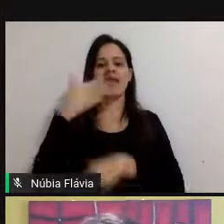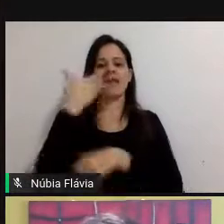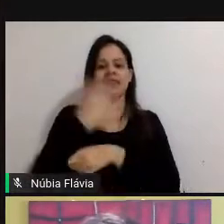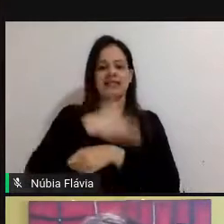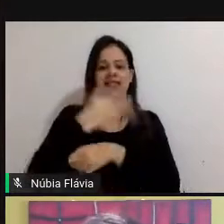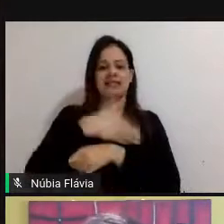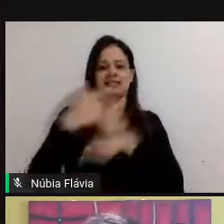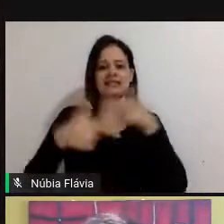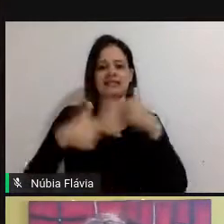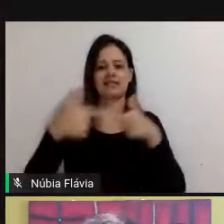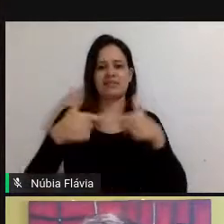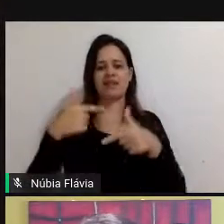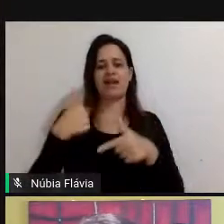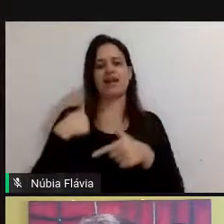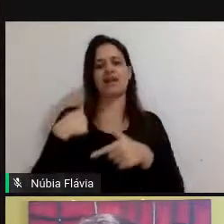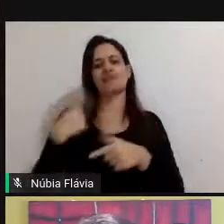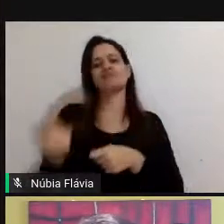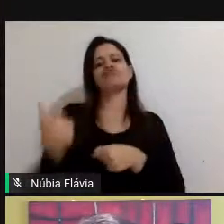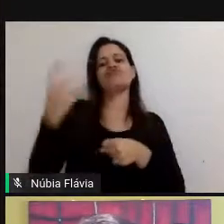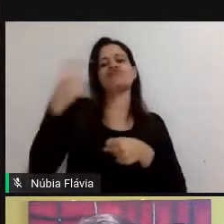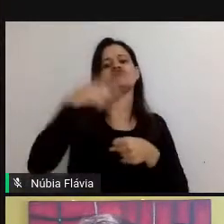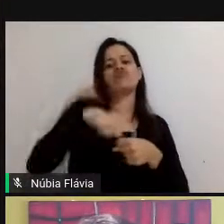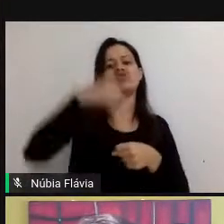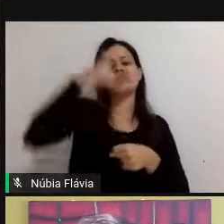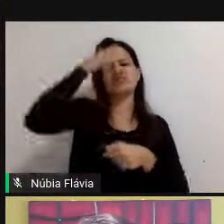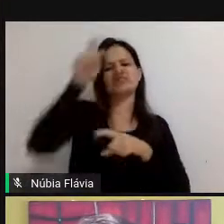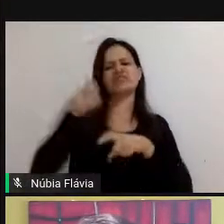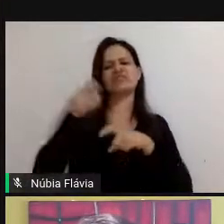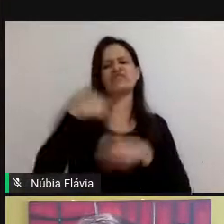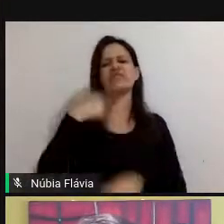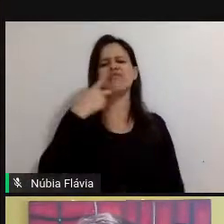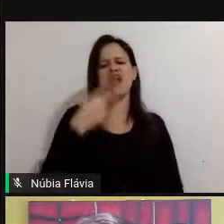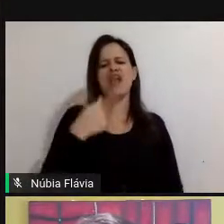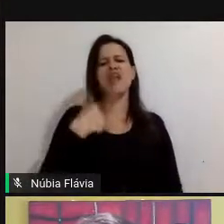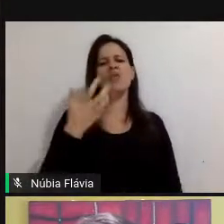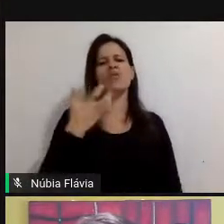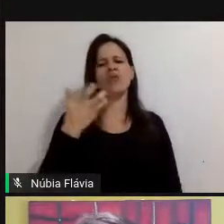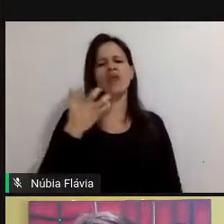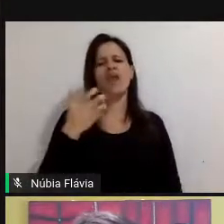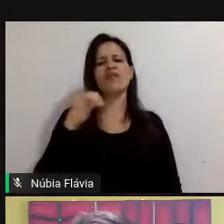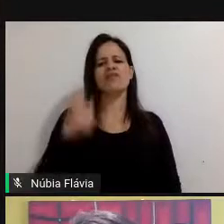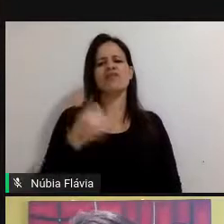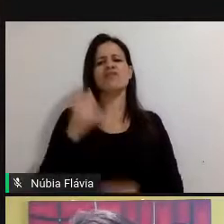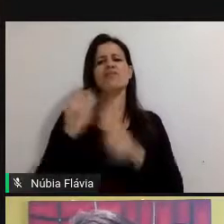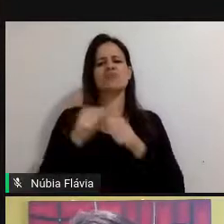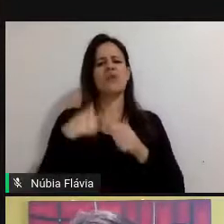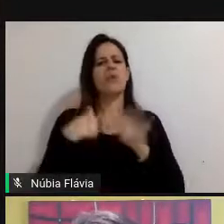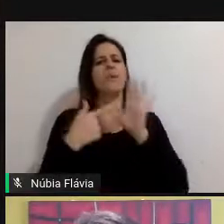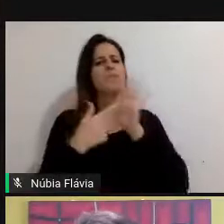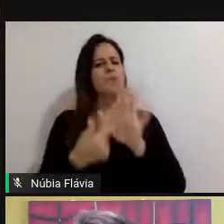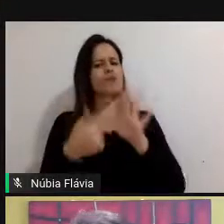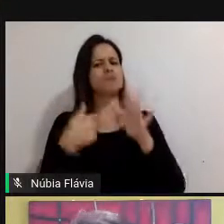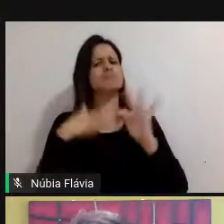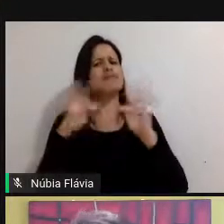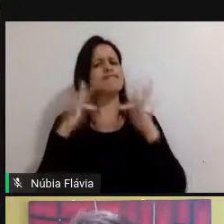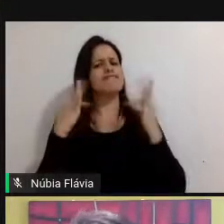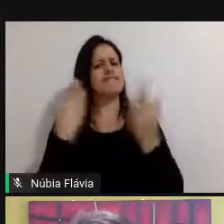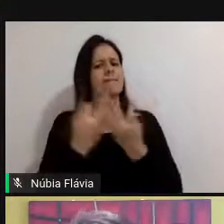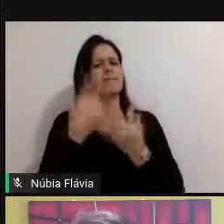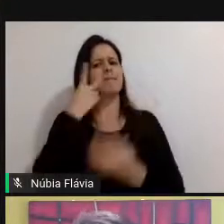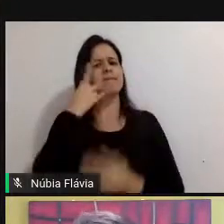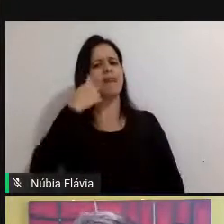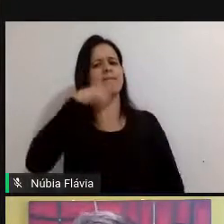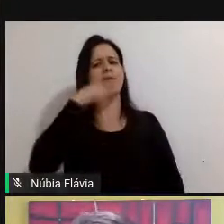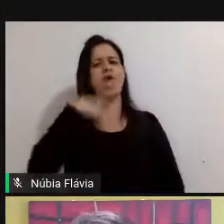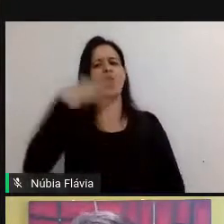a gente estava voltando do sítio, eu pensei assim, poxa vida, eu preciso dessa prova de fogo. Tem que mostrar para os meus pais que eu sei. Aí eu falei